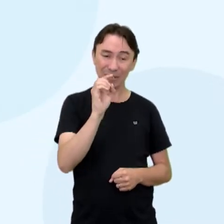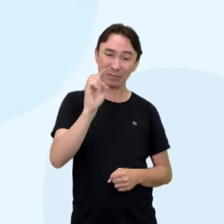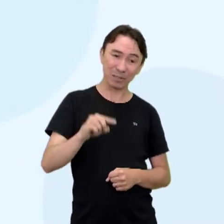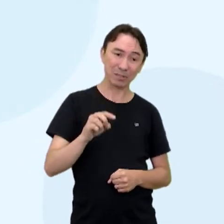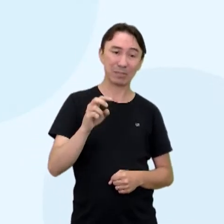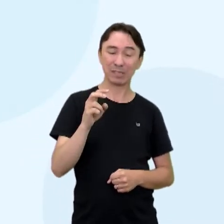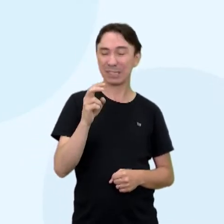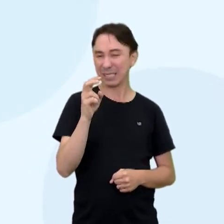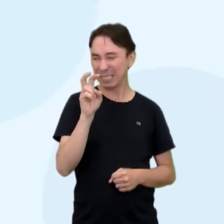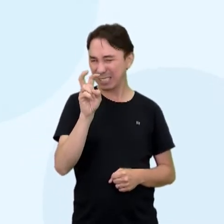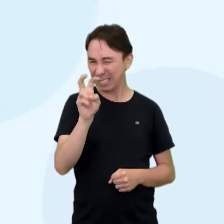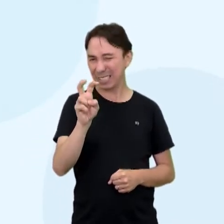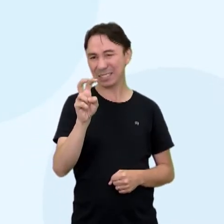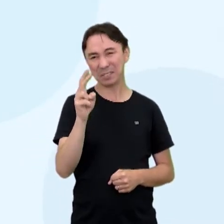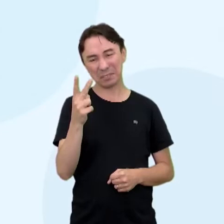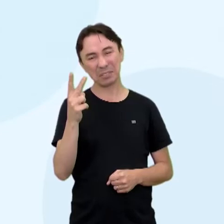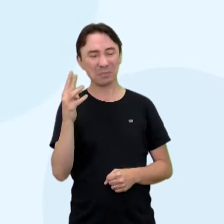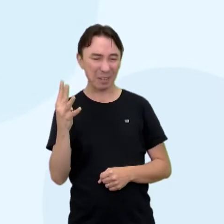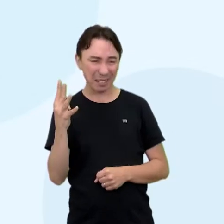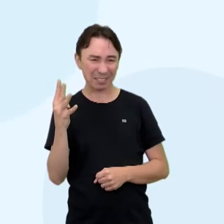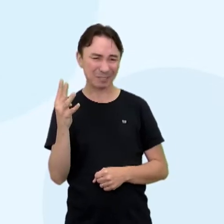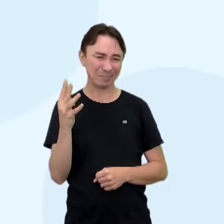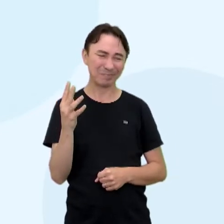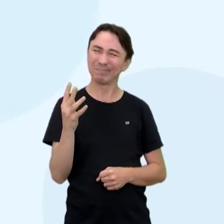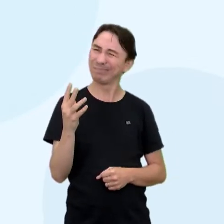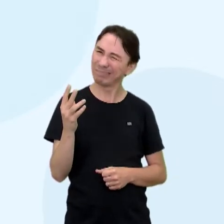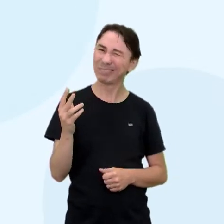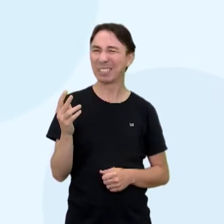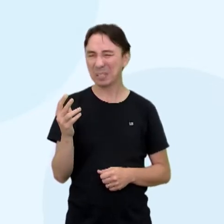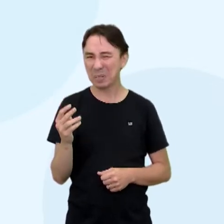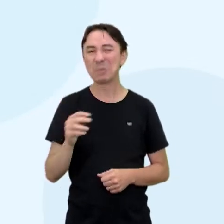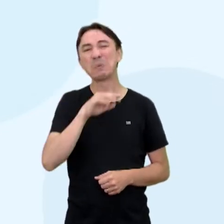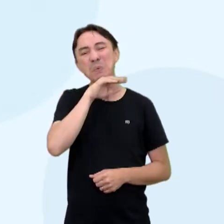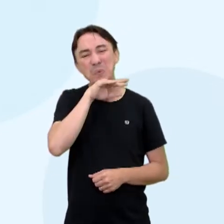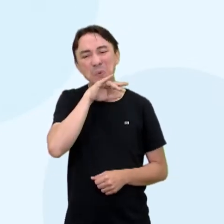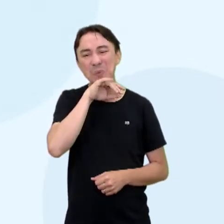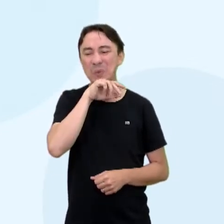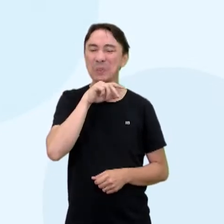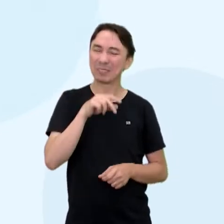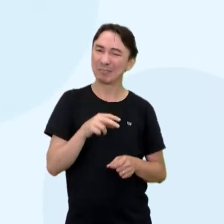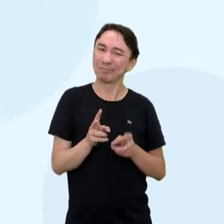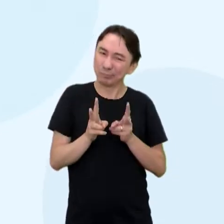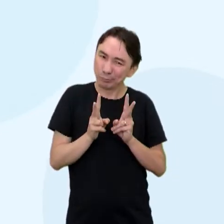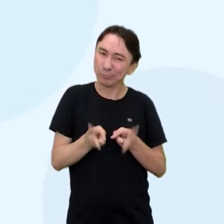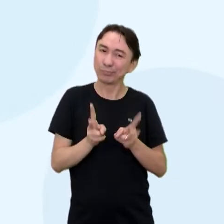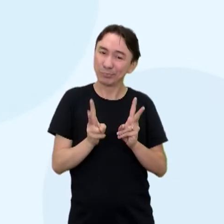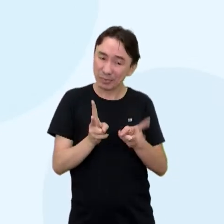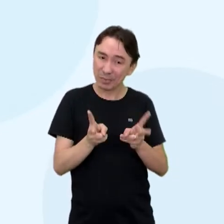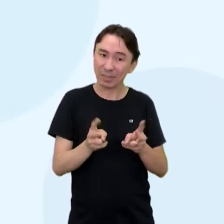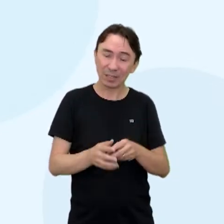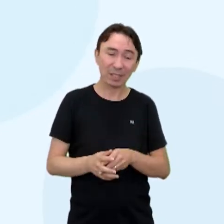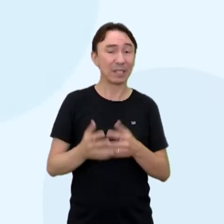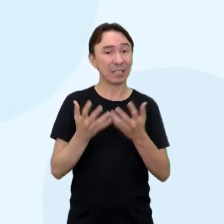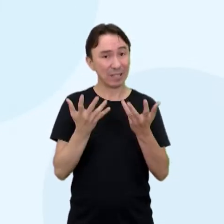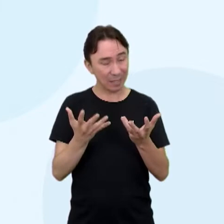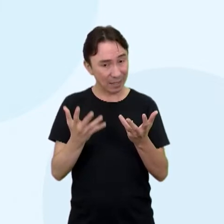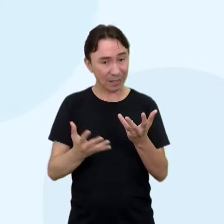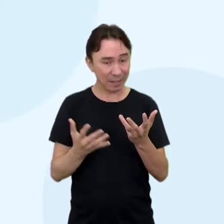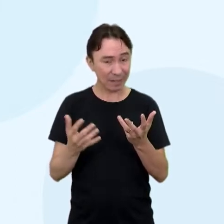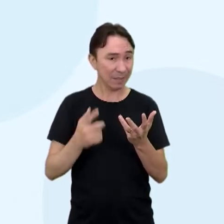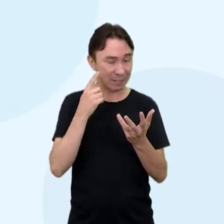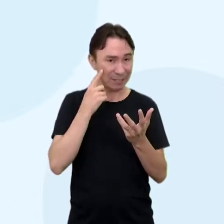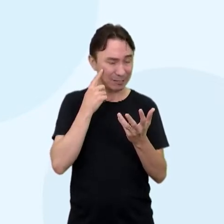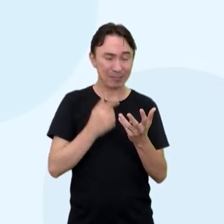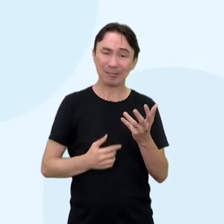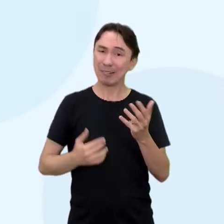melhorada, vamos dizer assim, né? Mas ainda está aquém, porque na realidade o ideal é ficar abaixo de 0,300. O